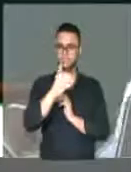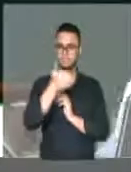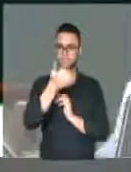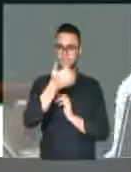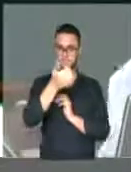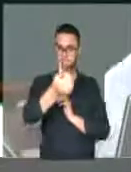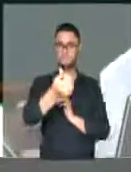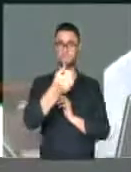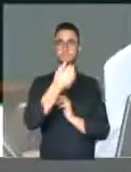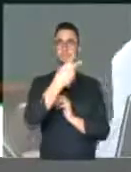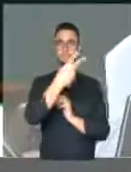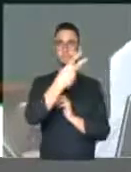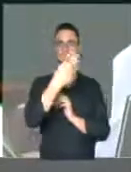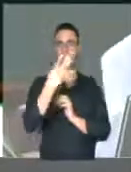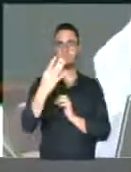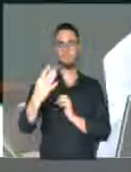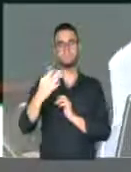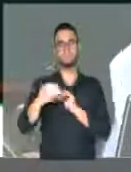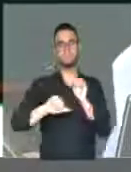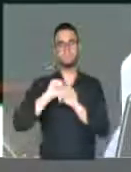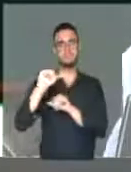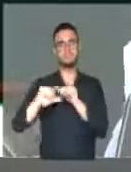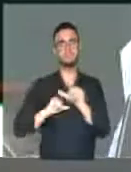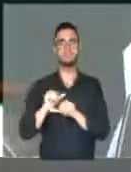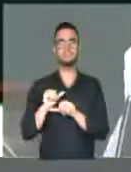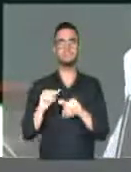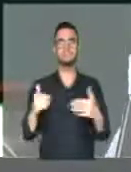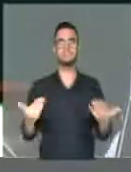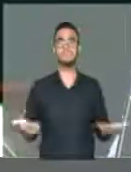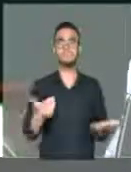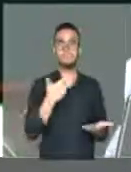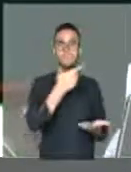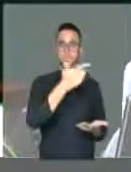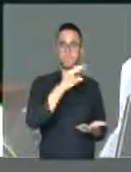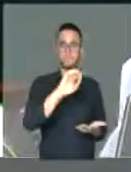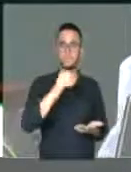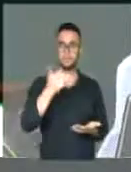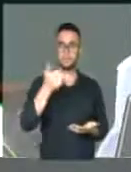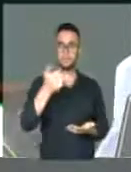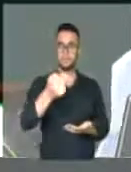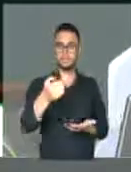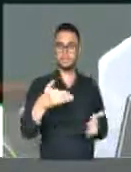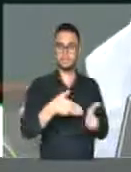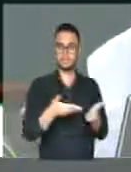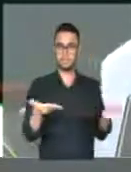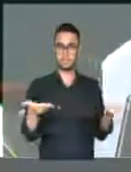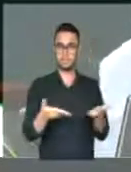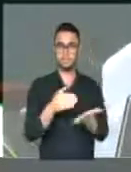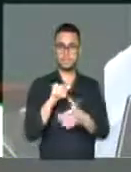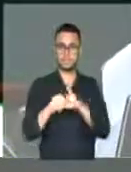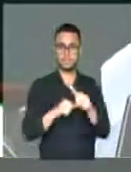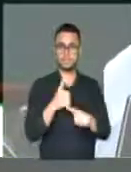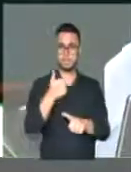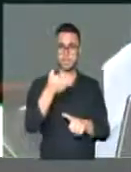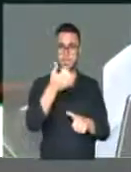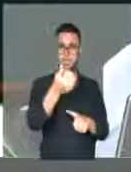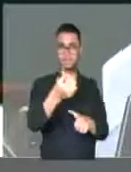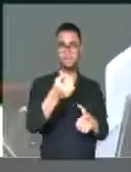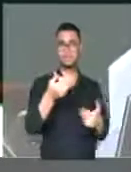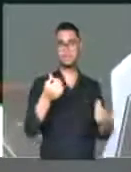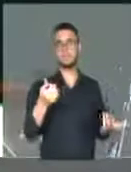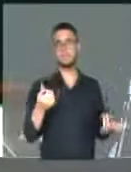2016, 34 alterações. E em 2017, até agora, houve 16